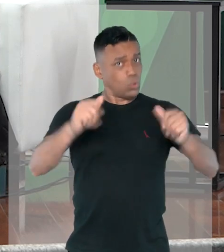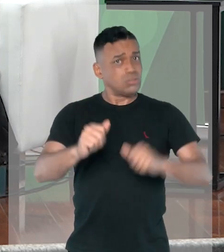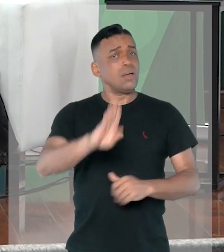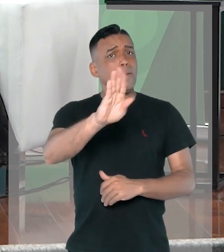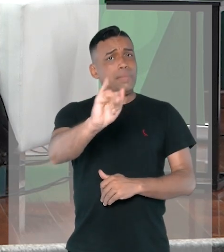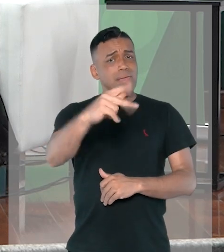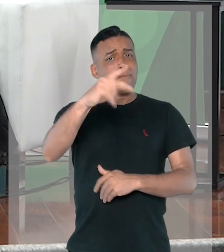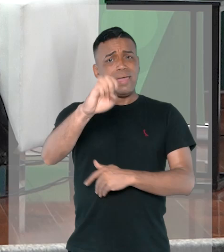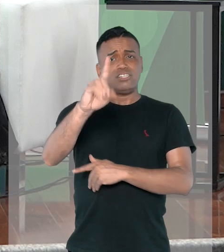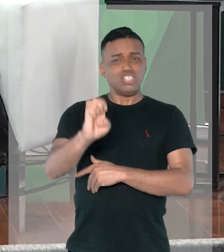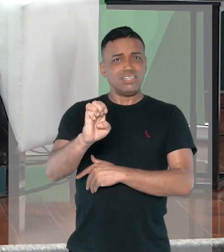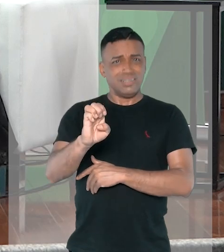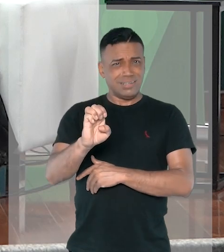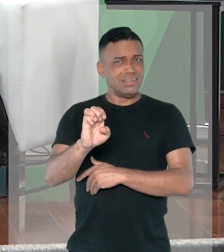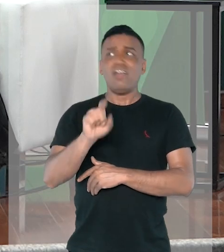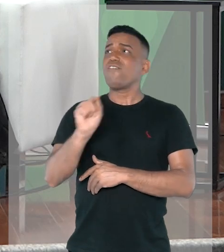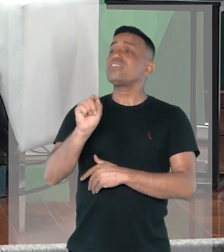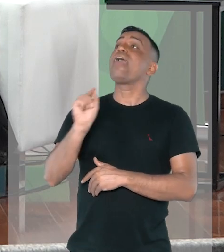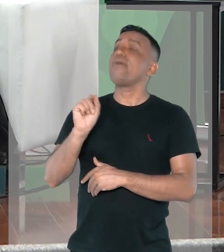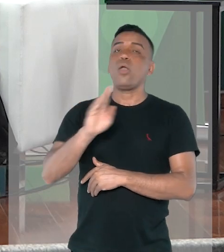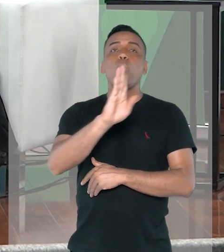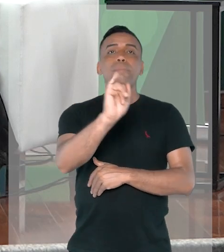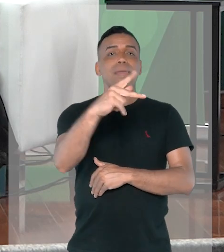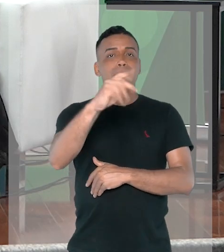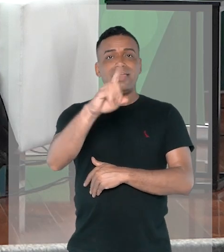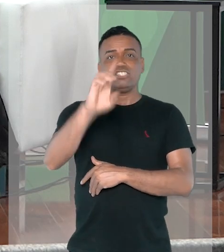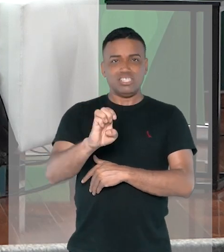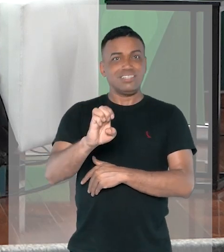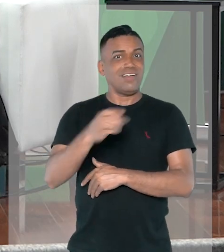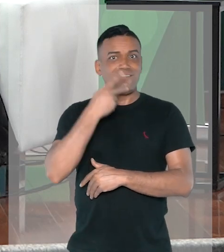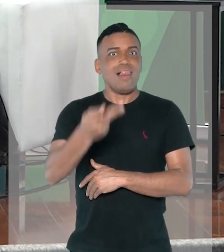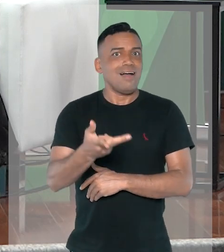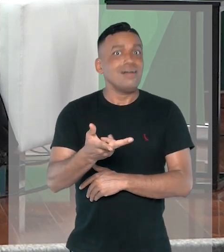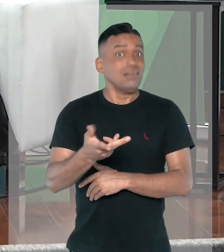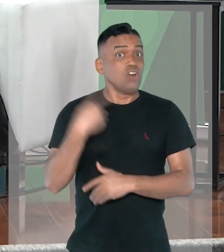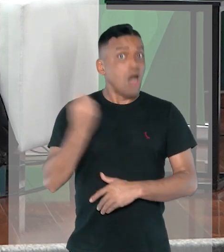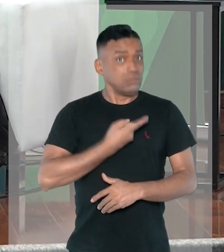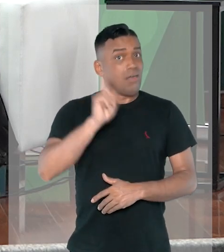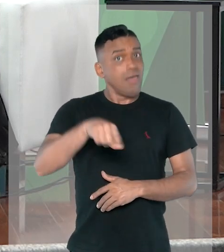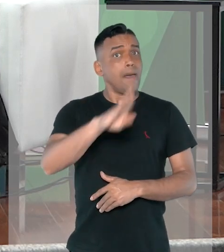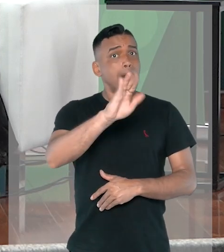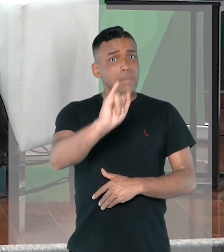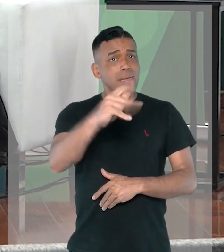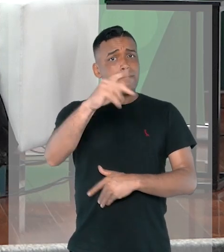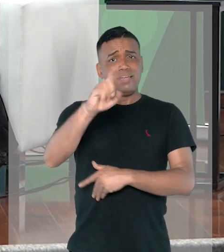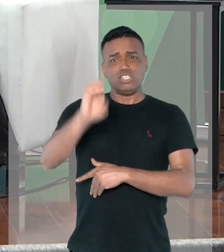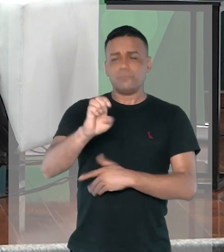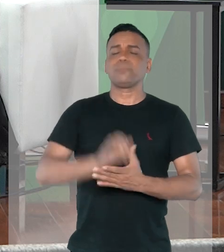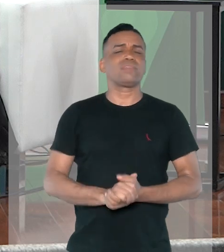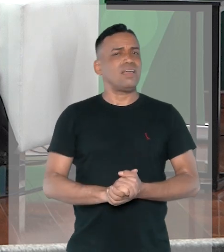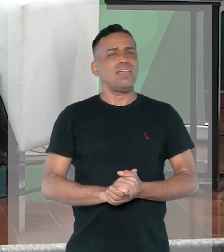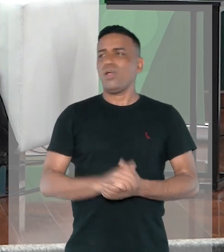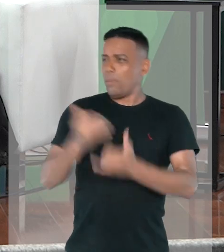pensou? Eu sou uma bípede. Alguém te pergunta, quem é você, bípede? A gente não fala isso, né? Mas somos. Eu brinquei com a minha